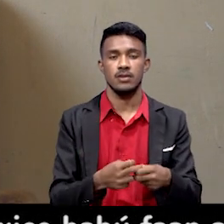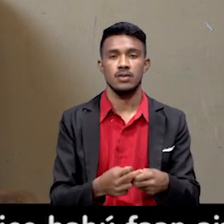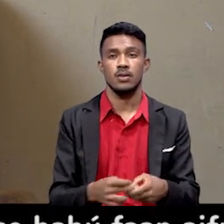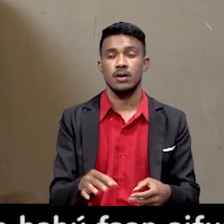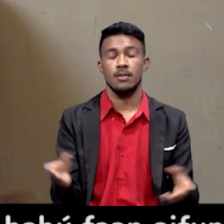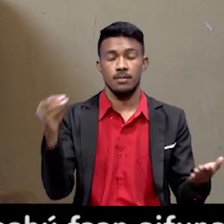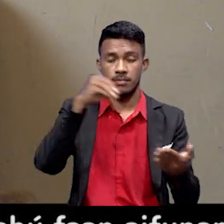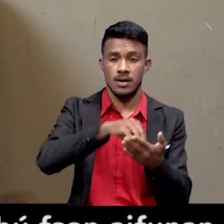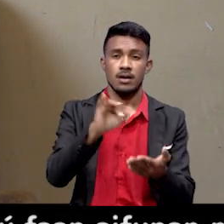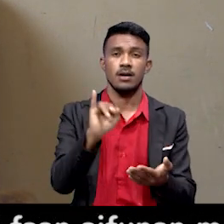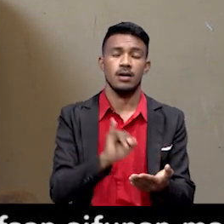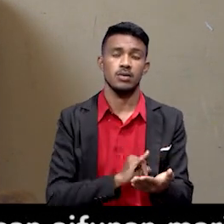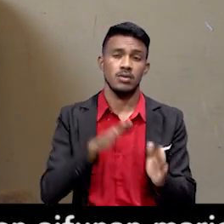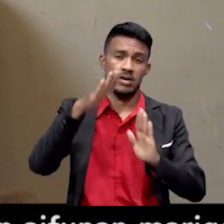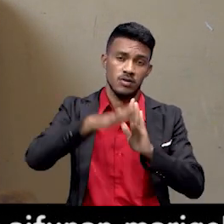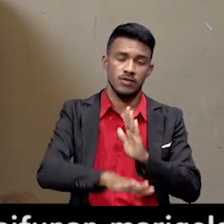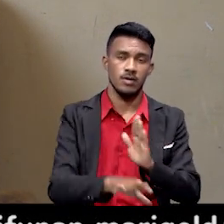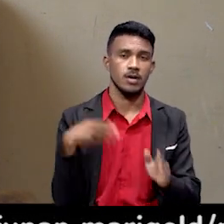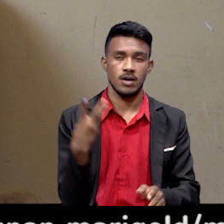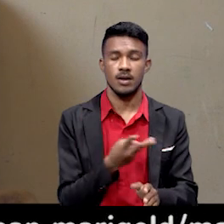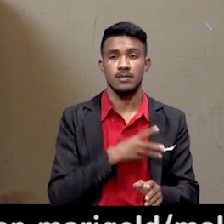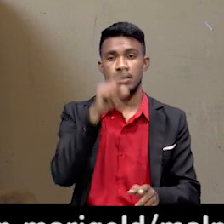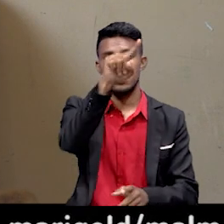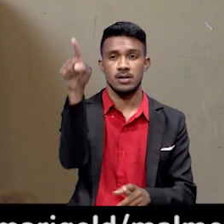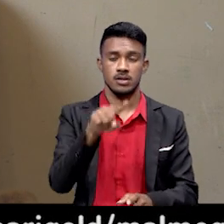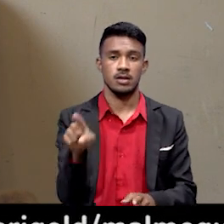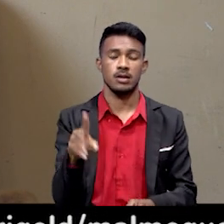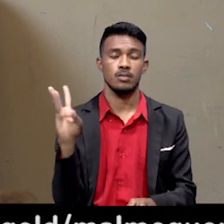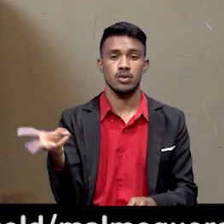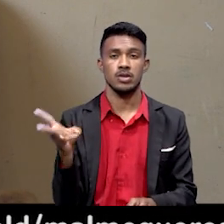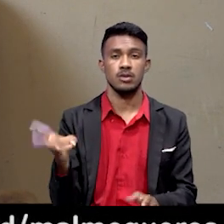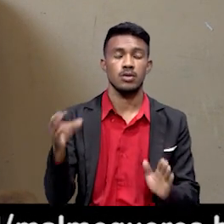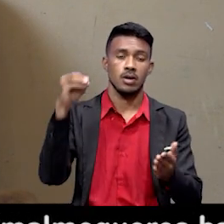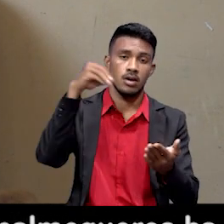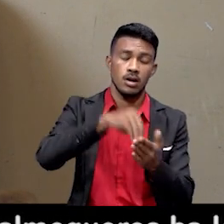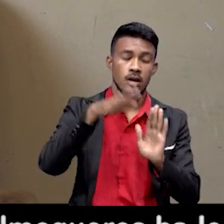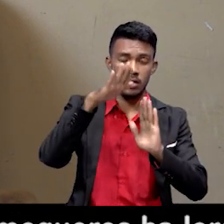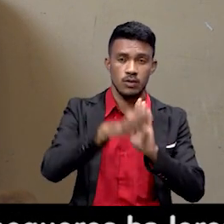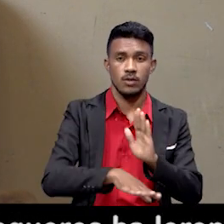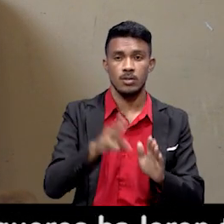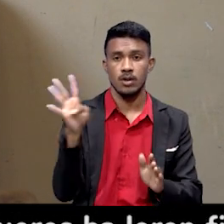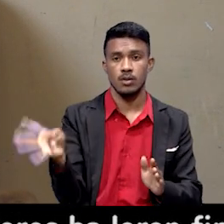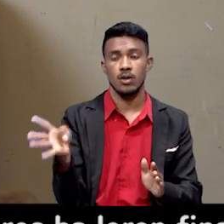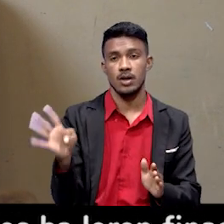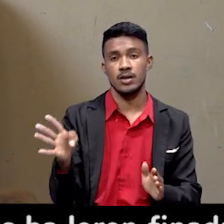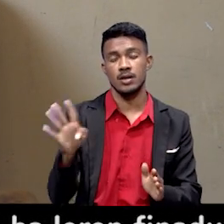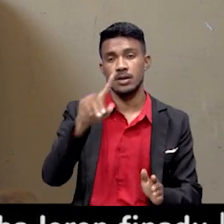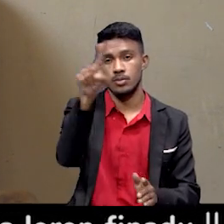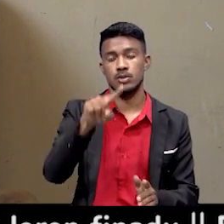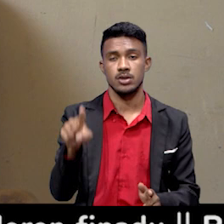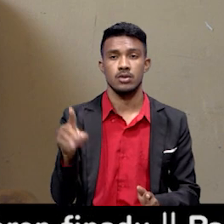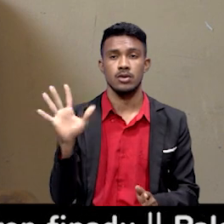dia hatun fal bahil fal 60% ga o hatun fal ba 40% ga 50% ga ne lai